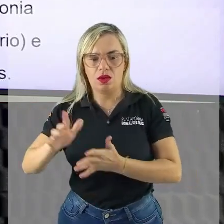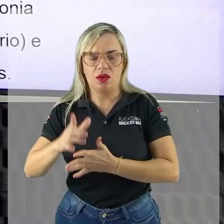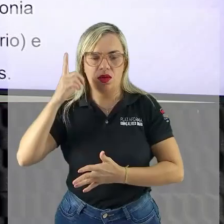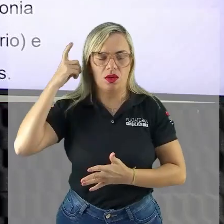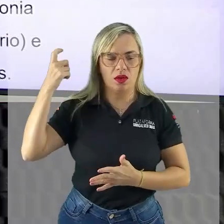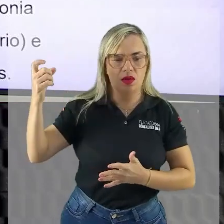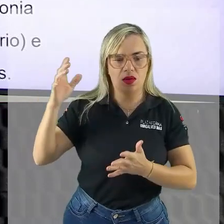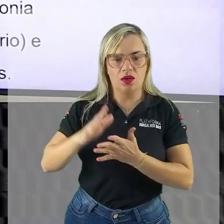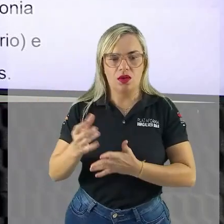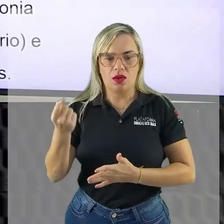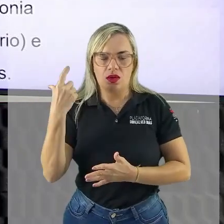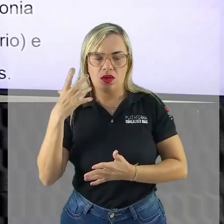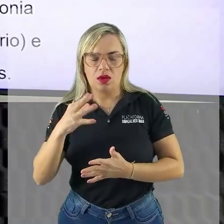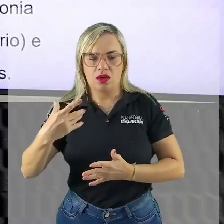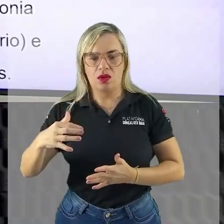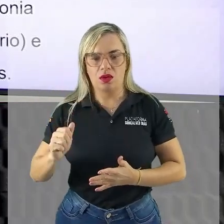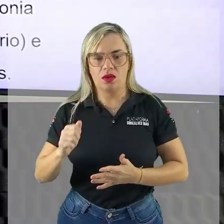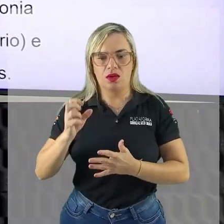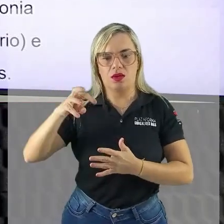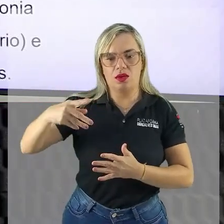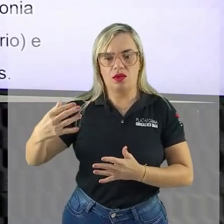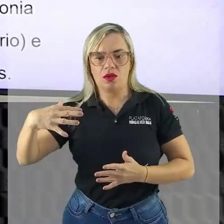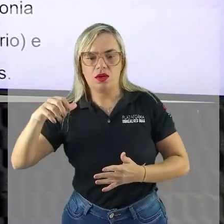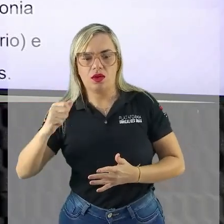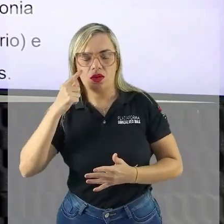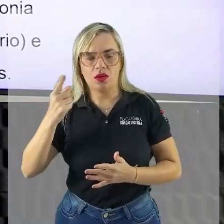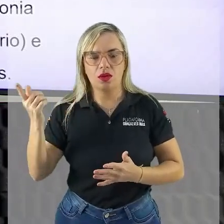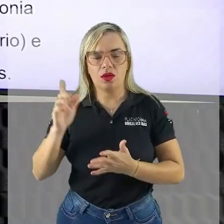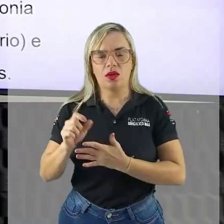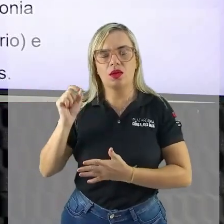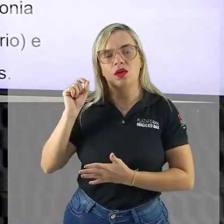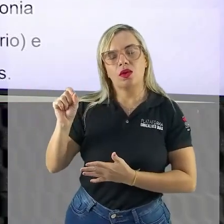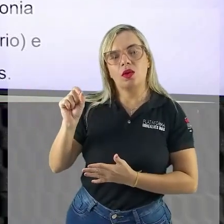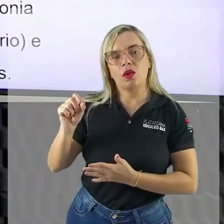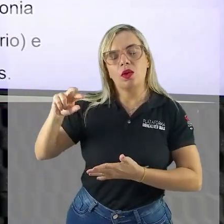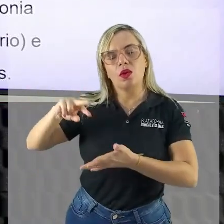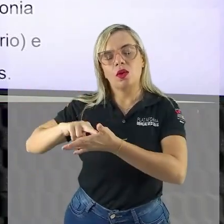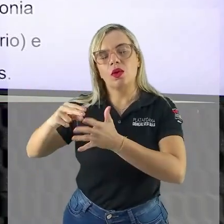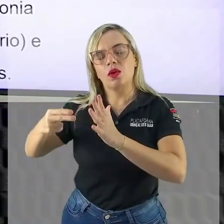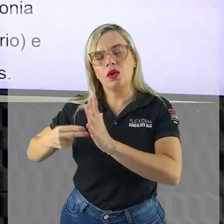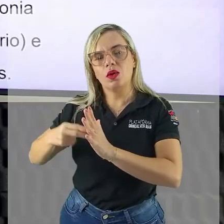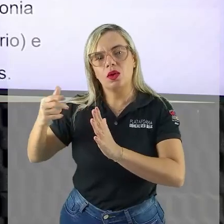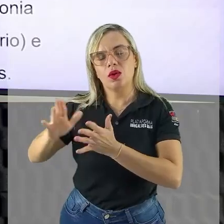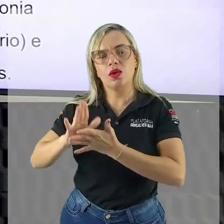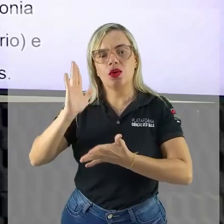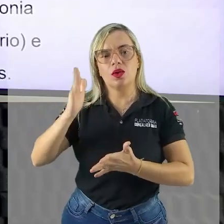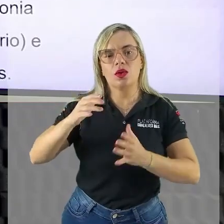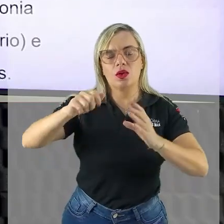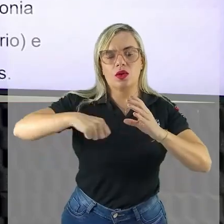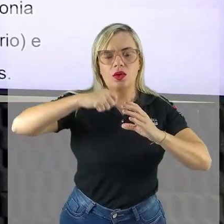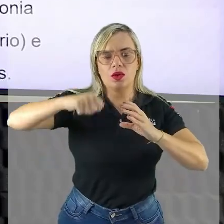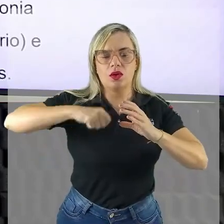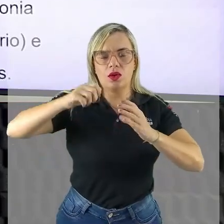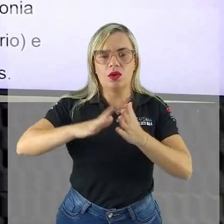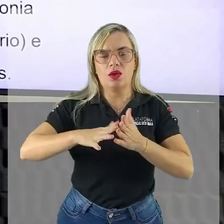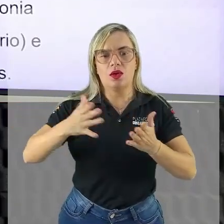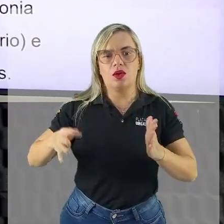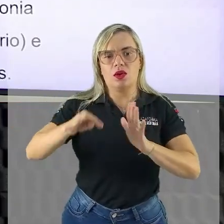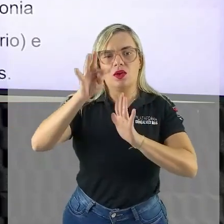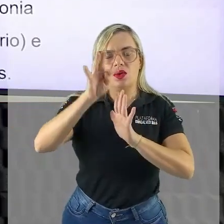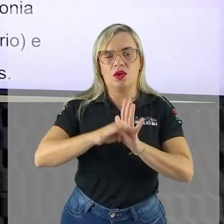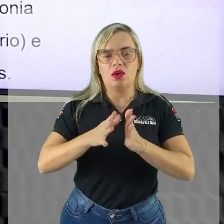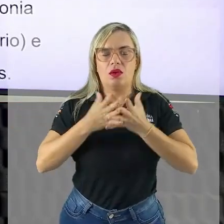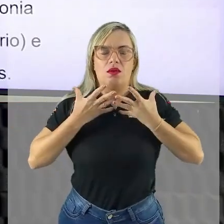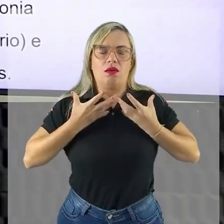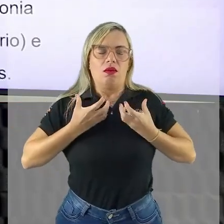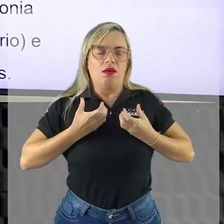como cacofonia, monotonia. O que é essa monotonia? É aquilo que eu citei já no vídeo, quando o texto se torna